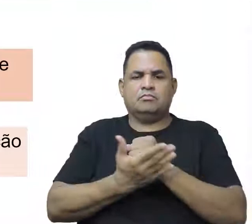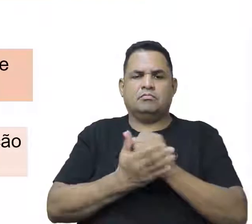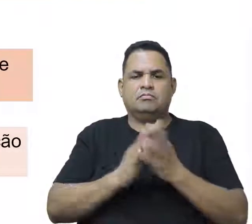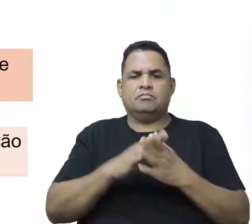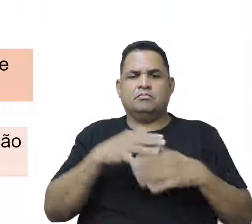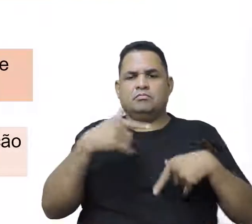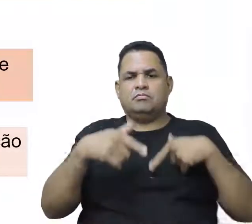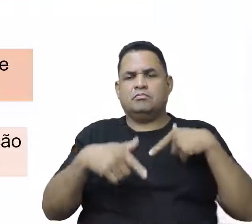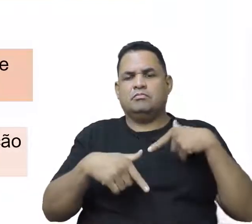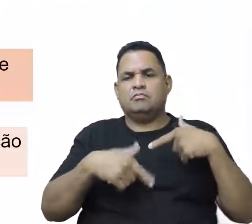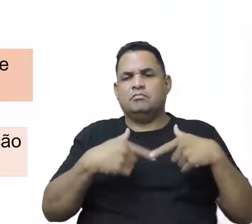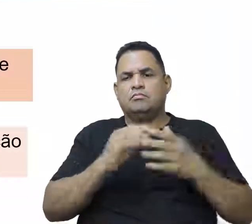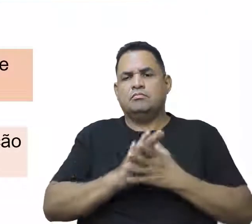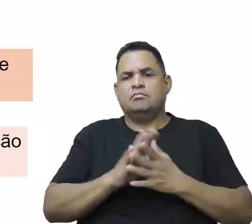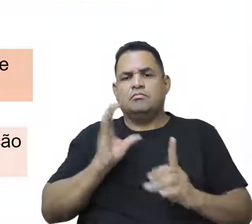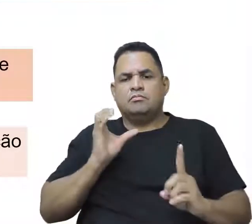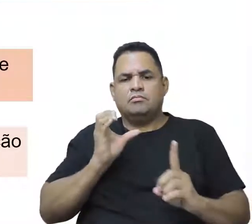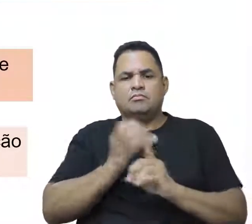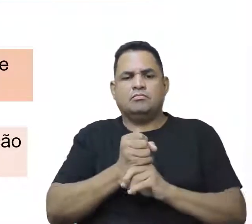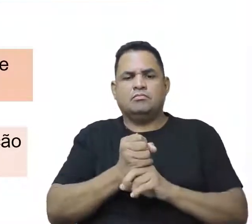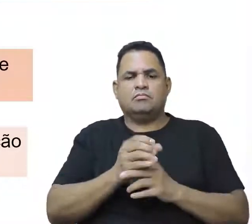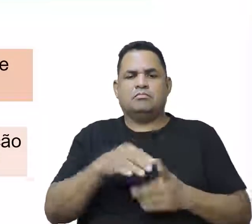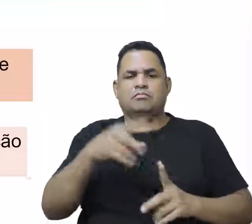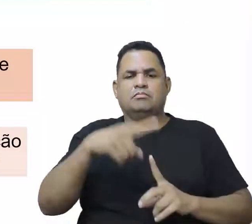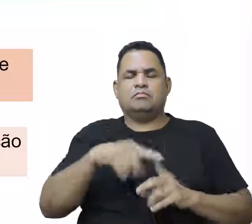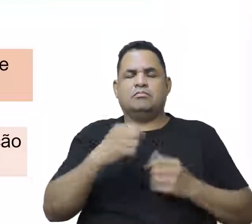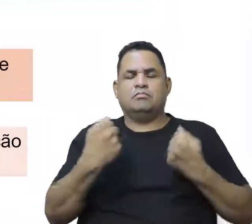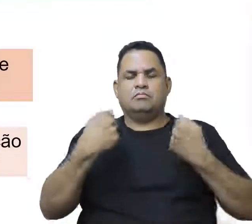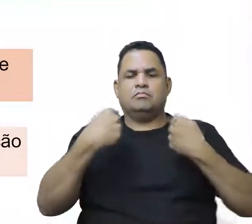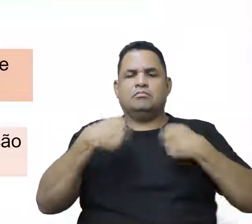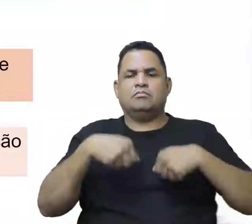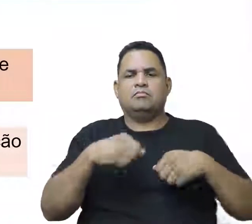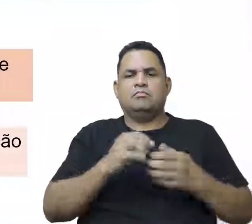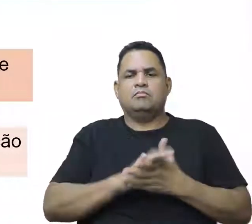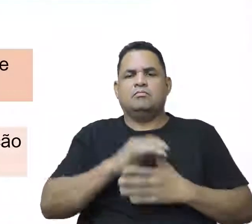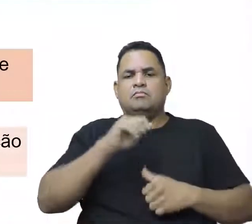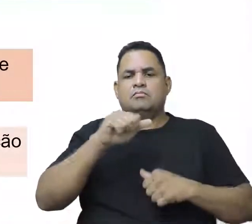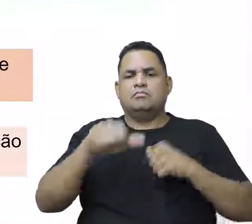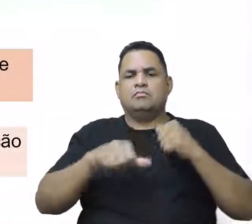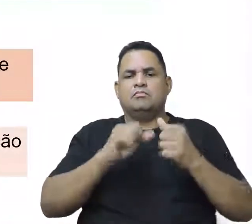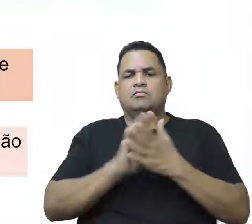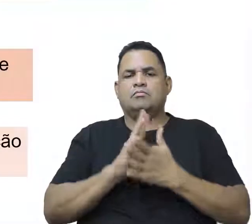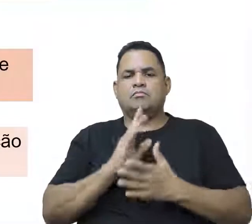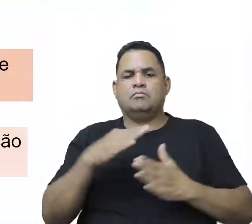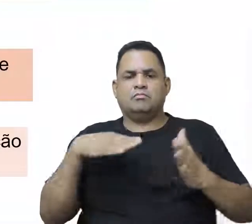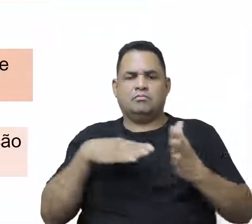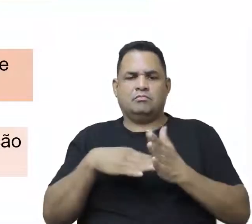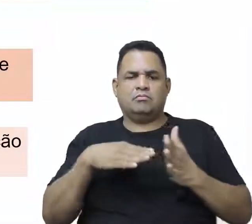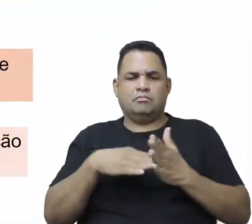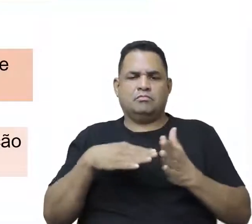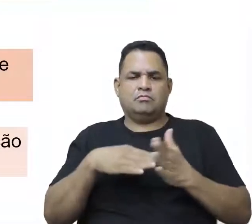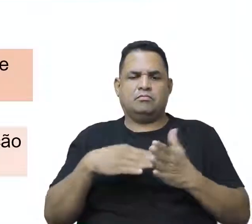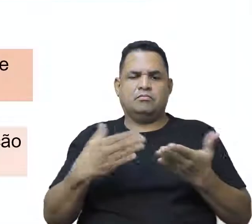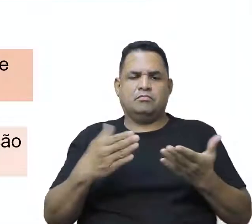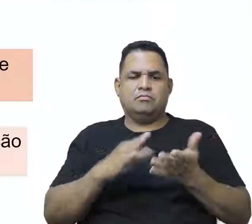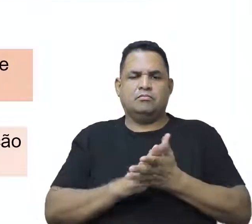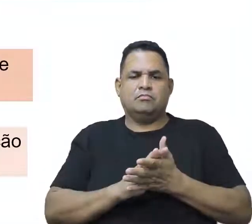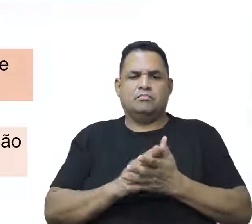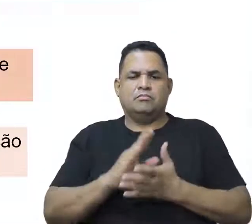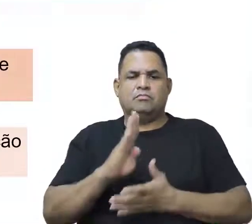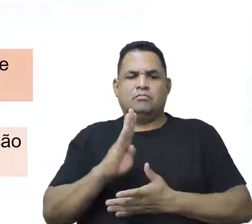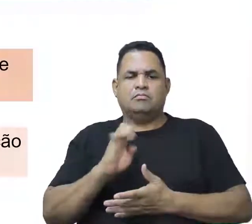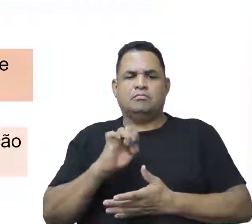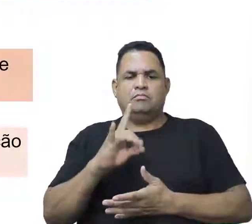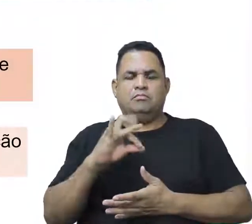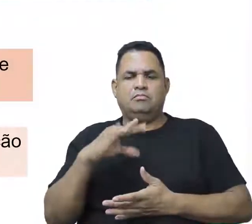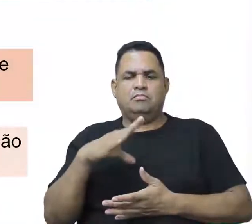ação e dominação, né, tipos de poder. E a mudança para ele estaria sempre limitada pela ação da burocracia,